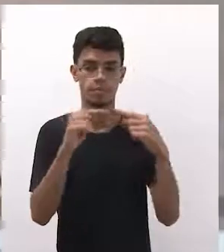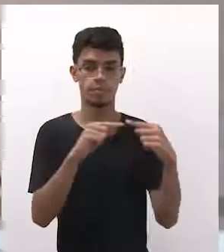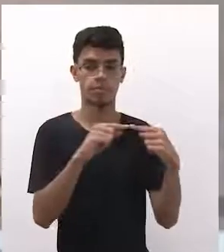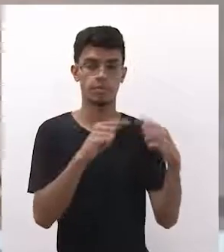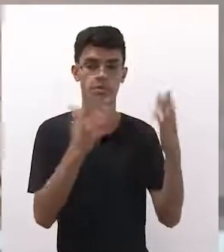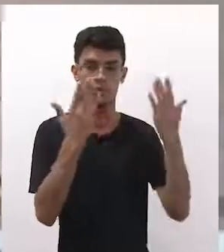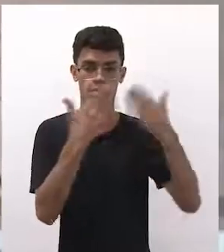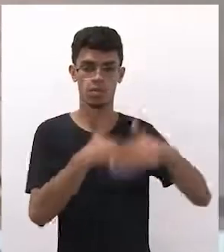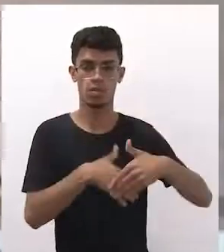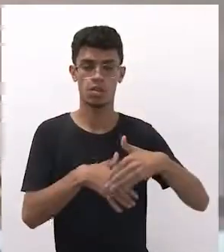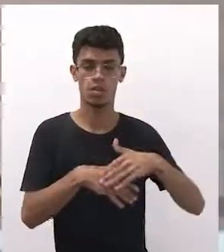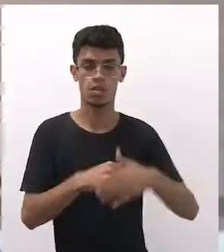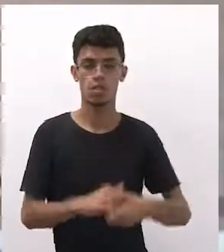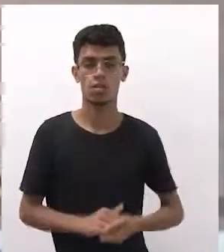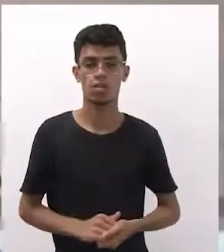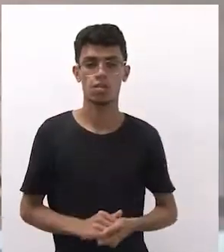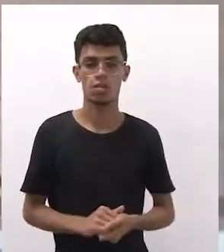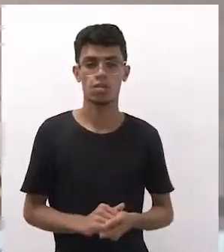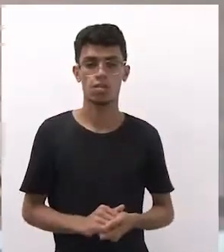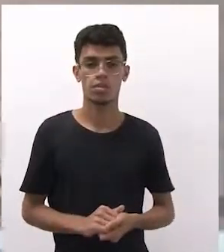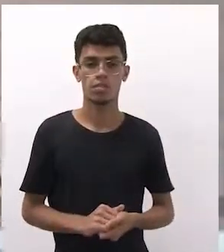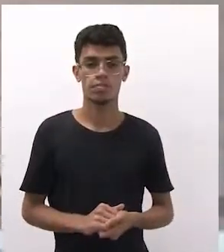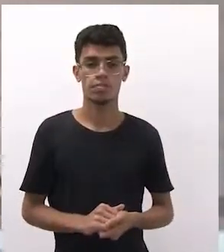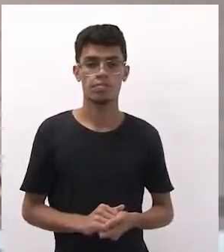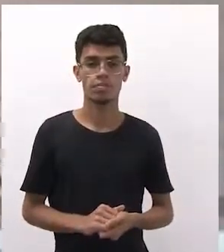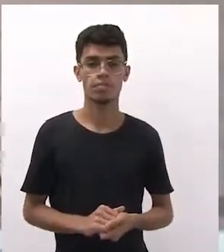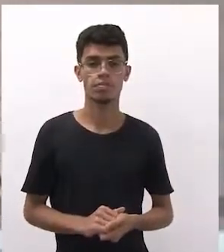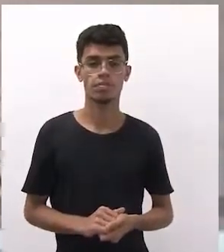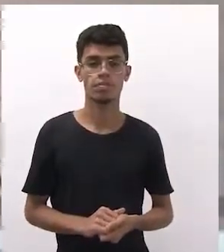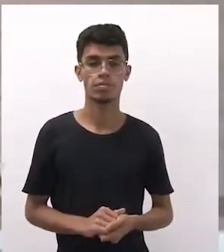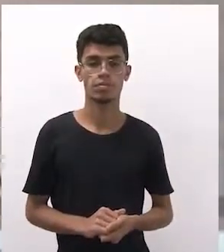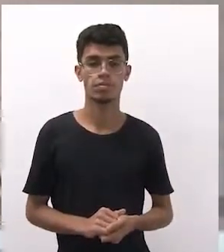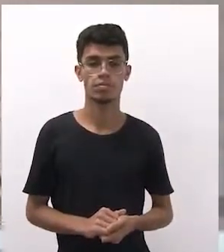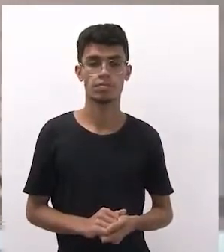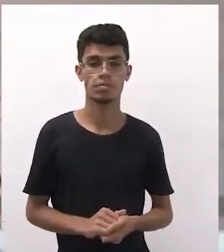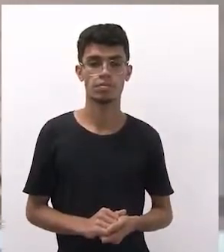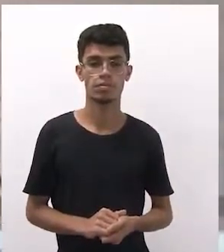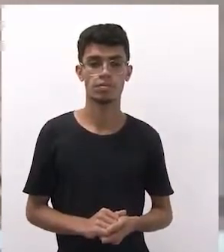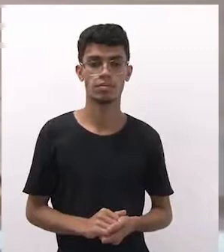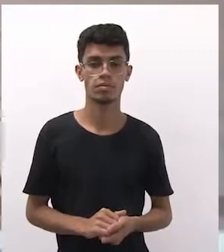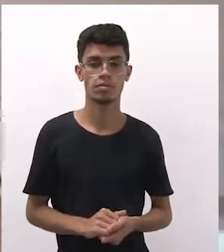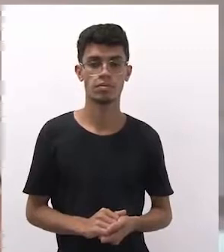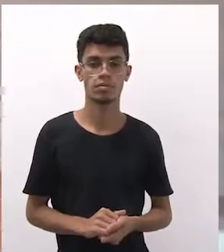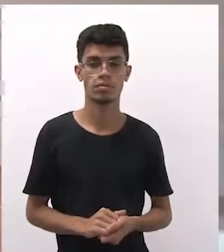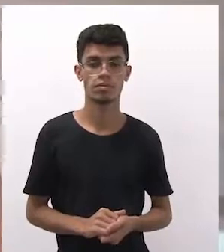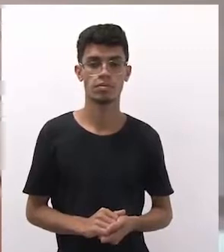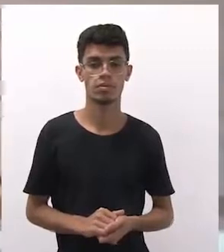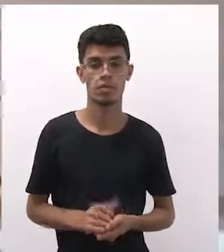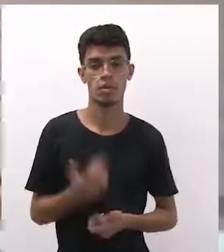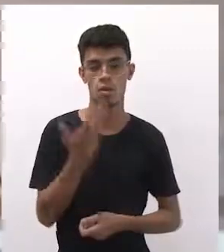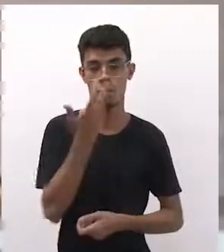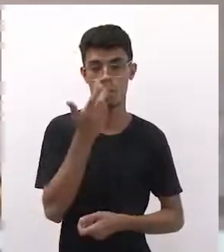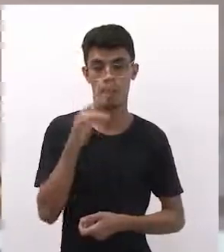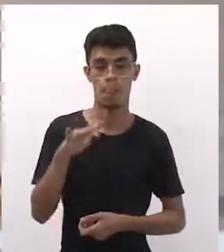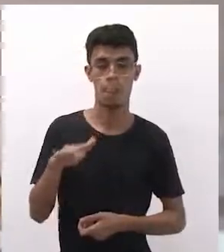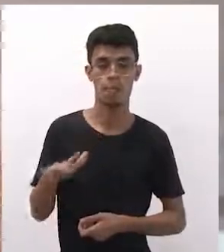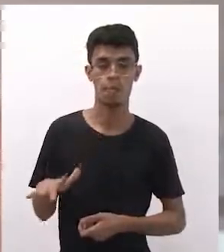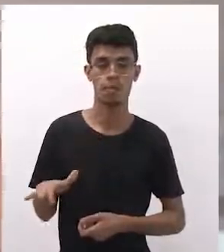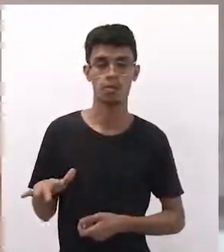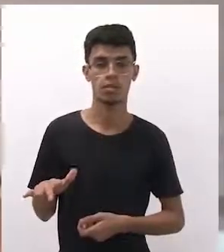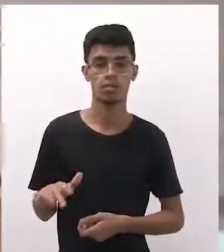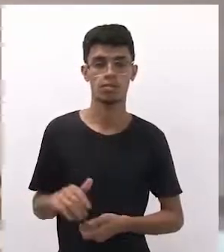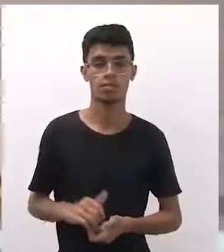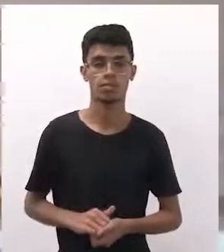prova, esses casos, primeiro que assim, o vínculo pode ser reconhecido dessas crianças, inclusive,